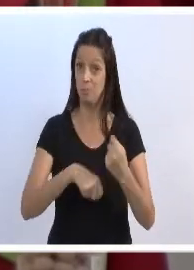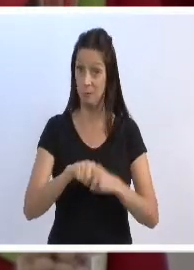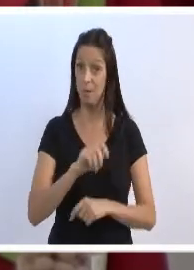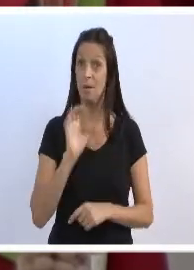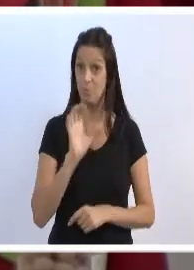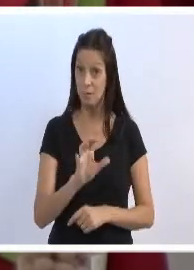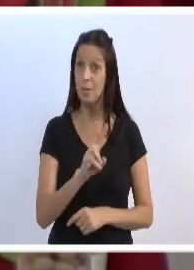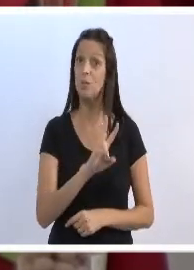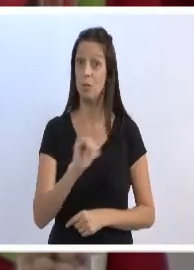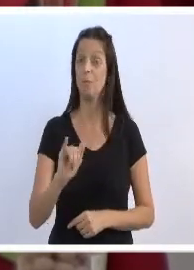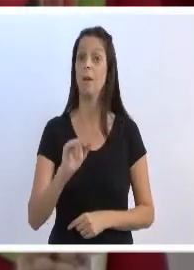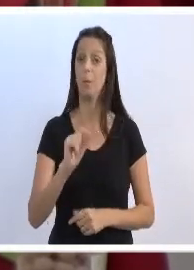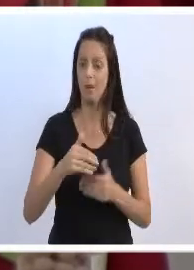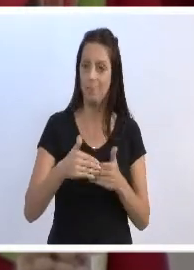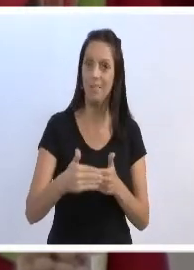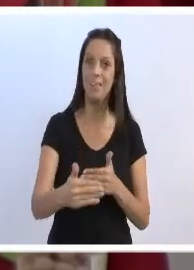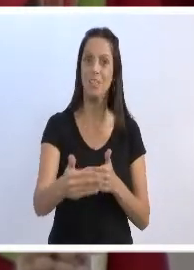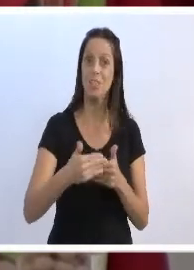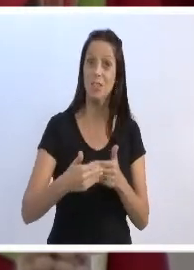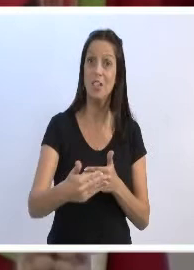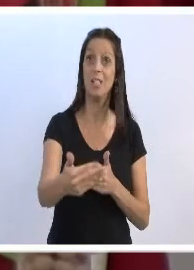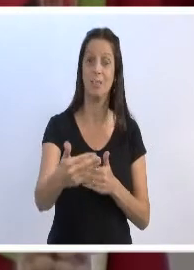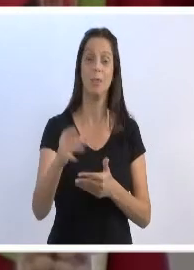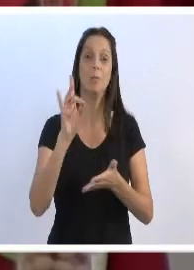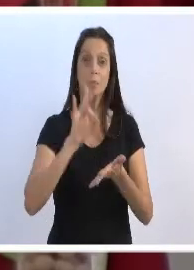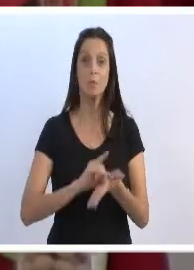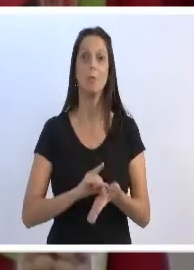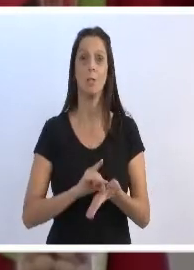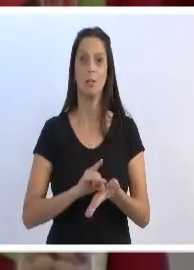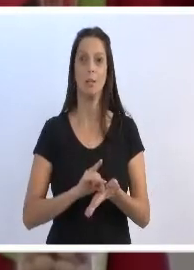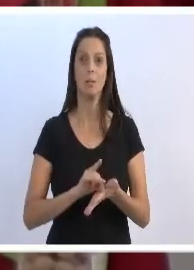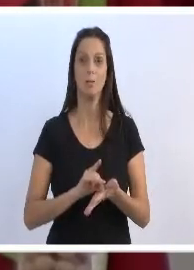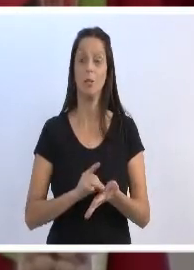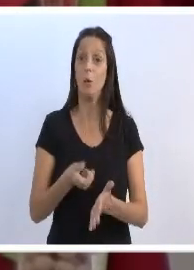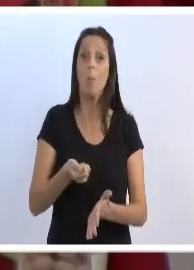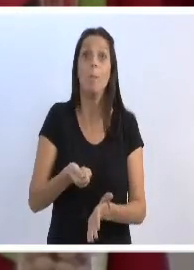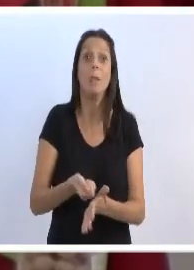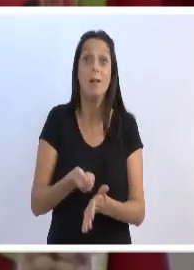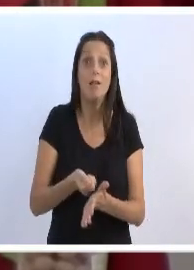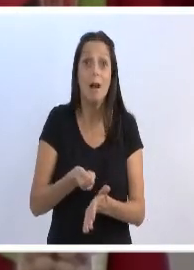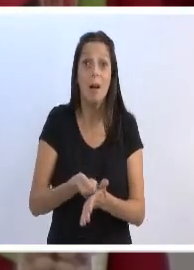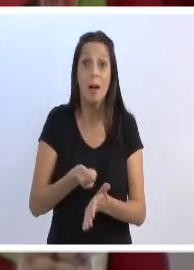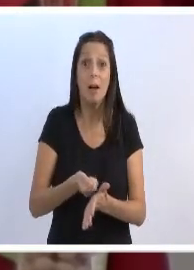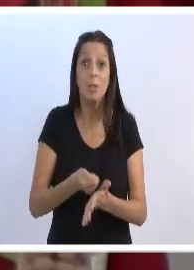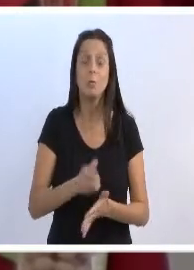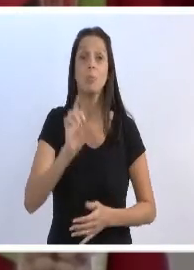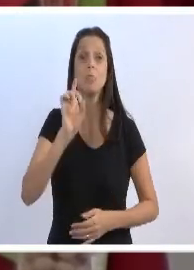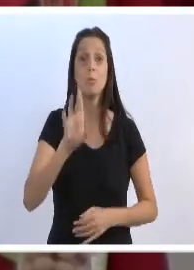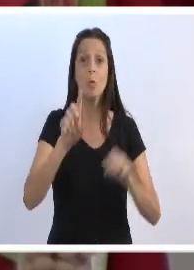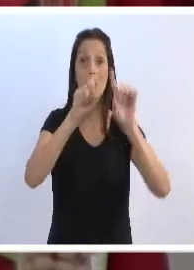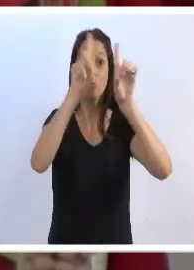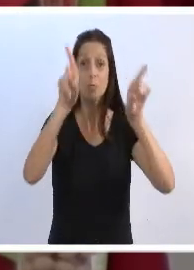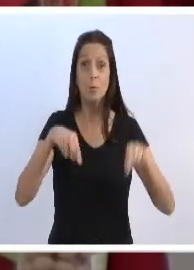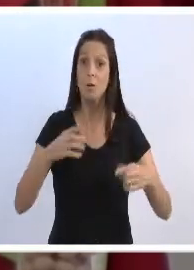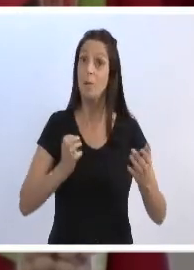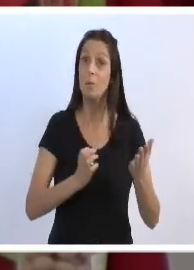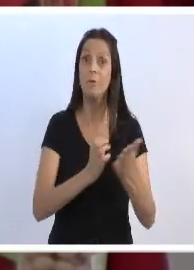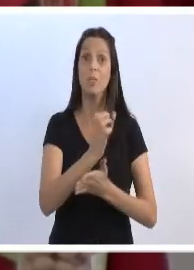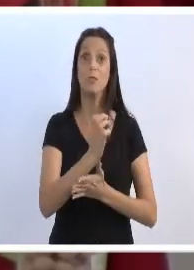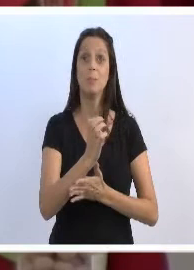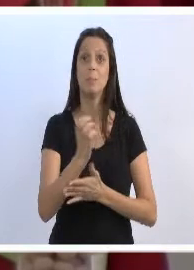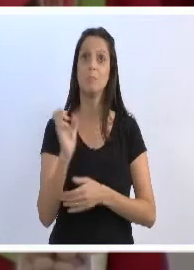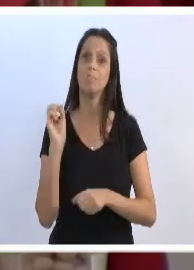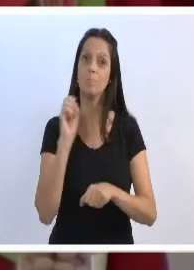nós passaremos a ter efetivamente e obrigatoriamente somente servidores de carreira ocupando